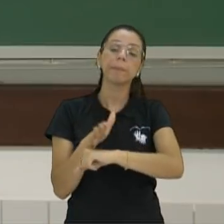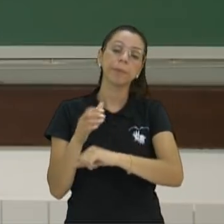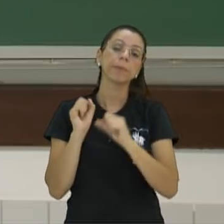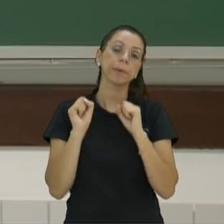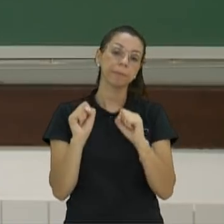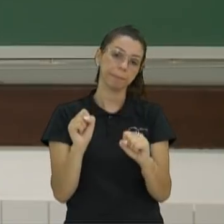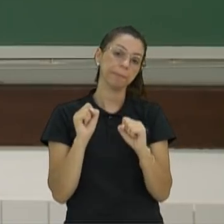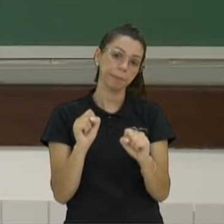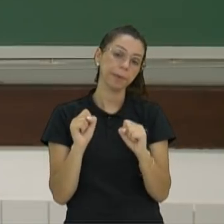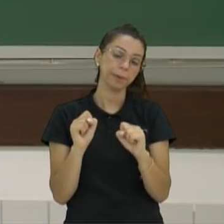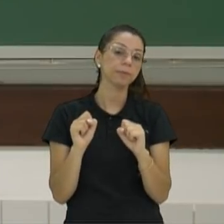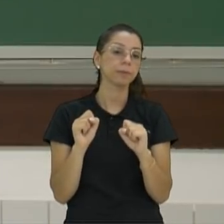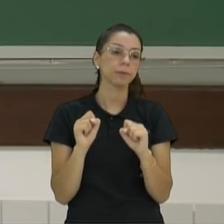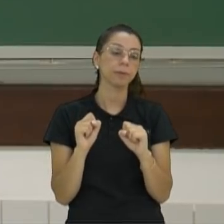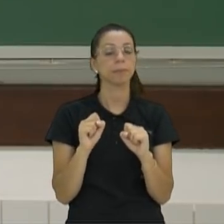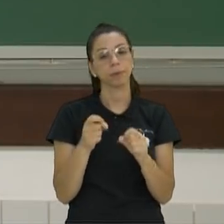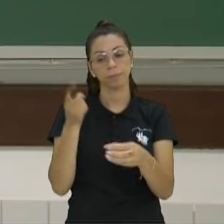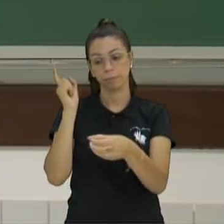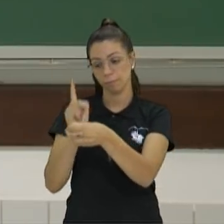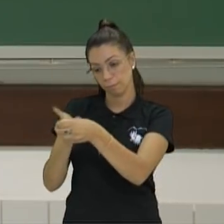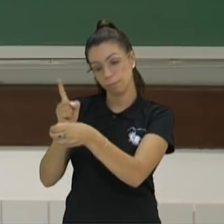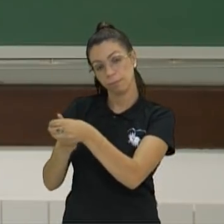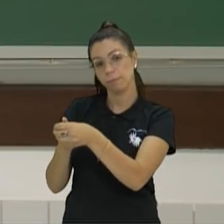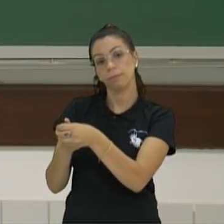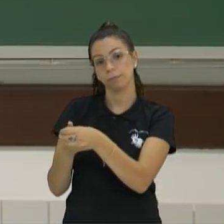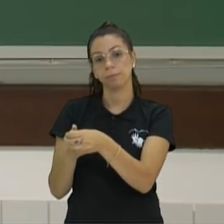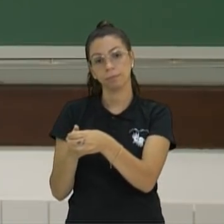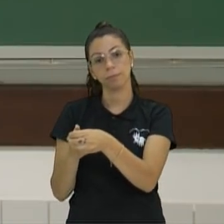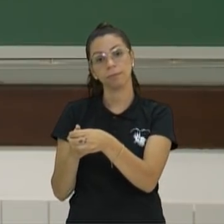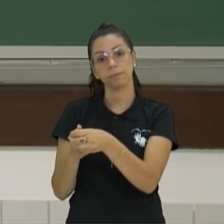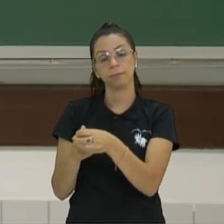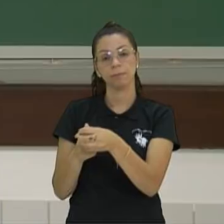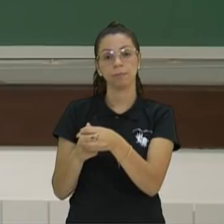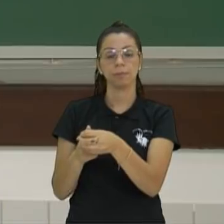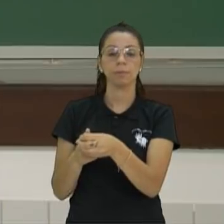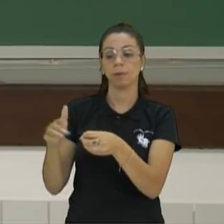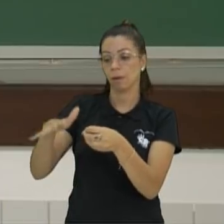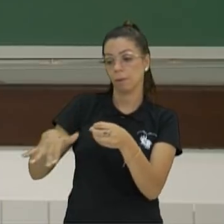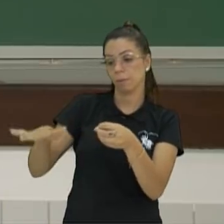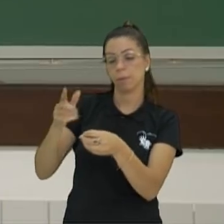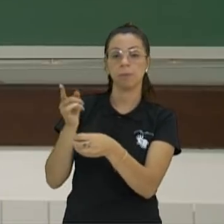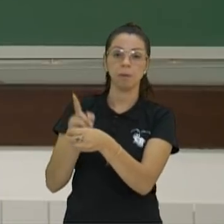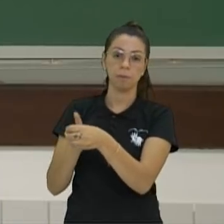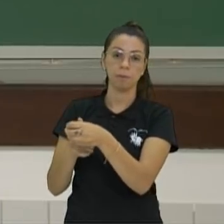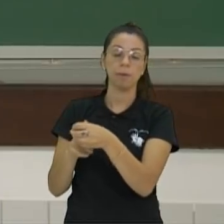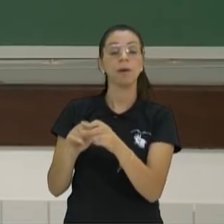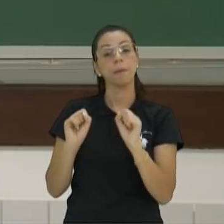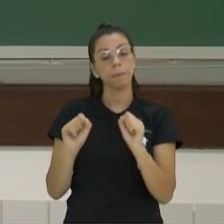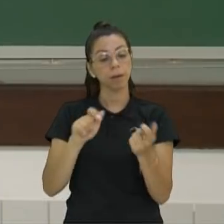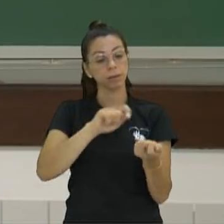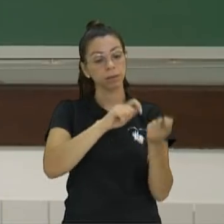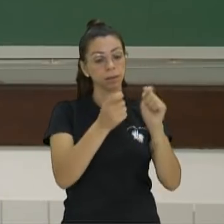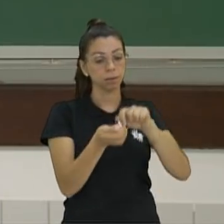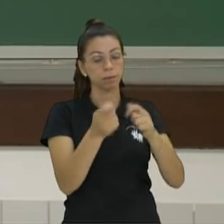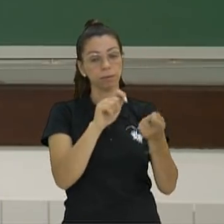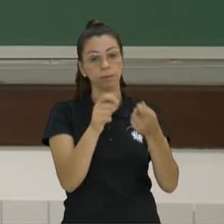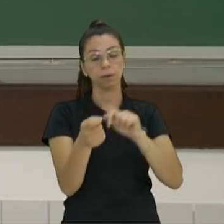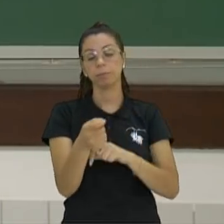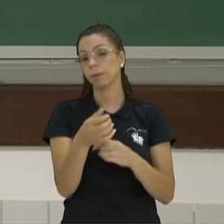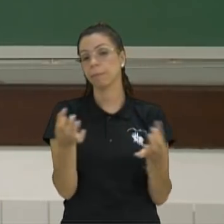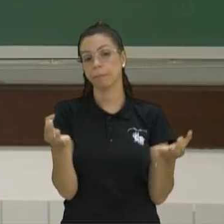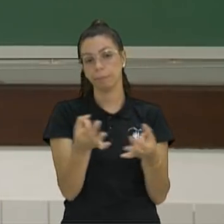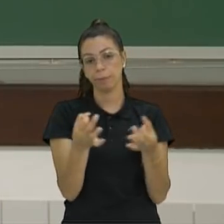pode ser tanto urbana, né? Praticada no ambiente urbano, mas que se adapta muito bem